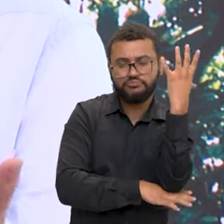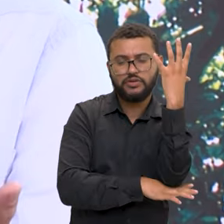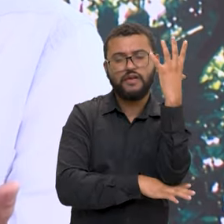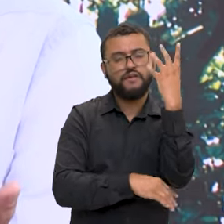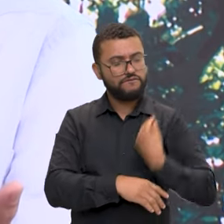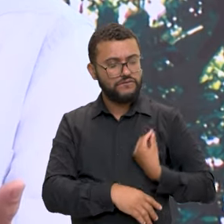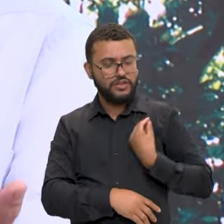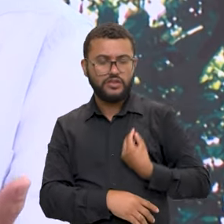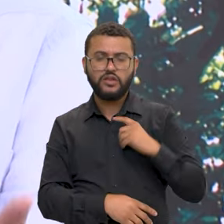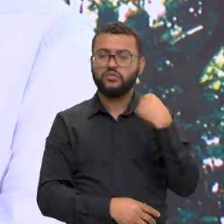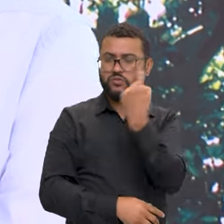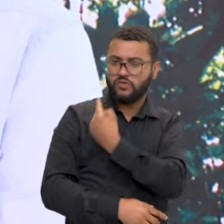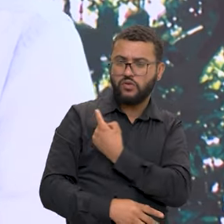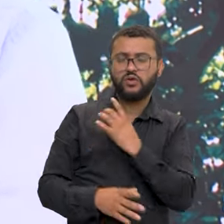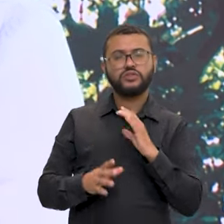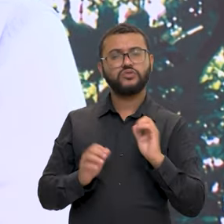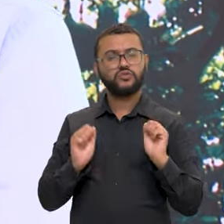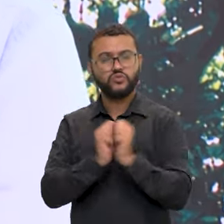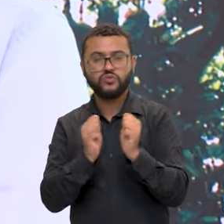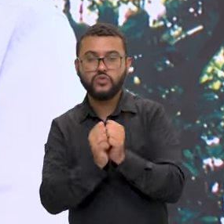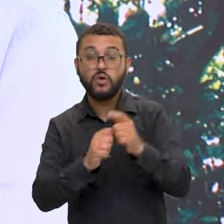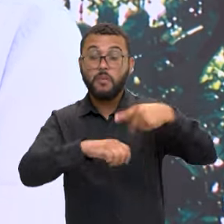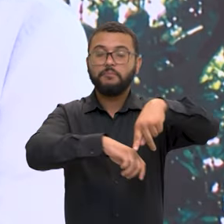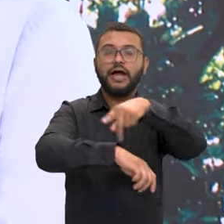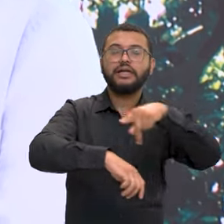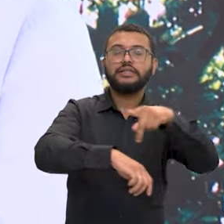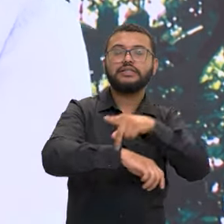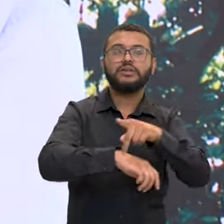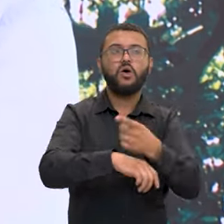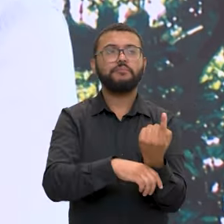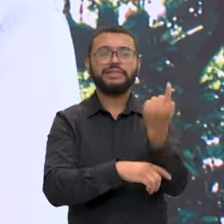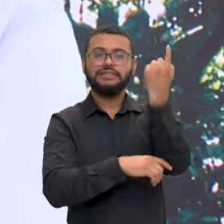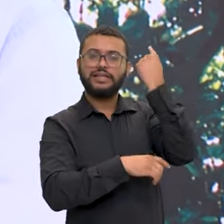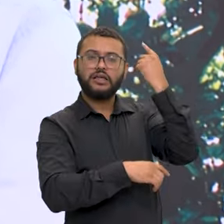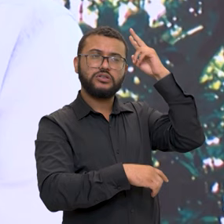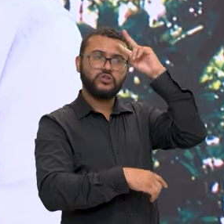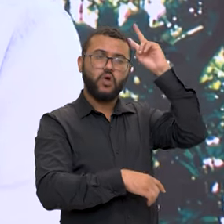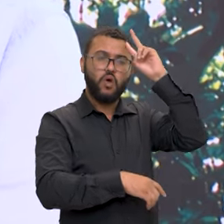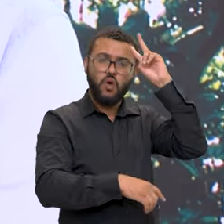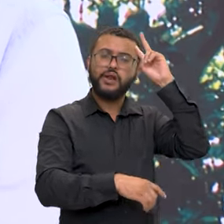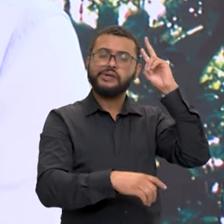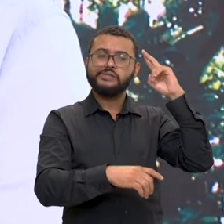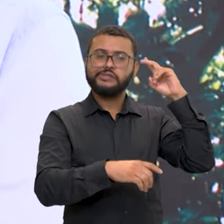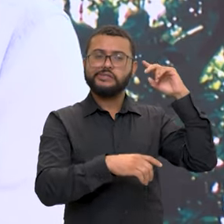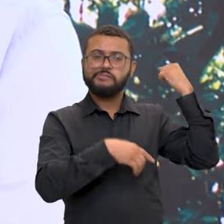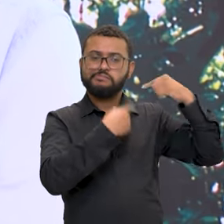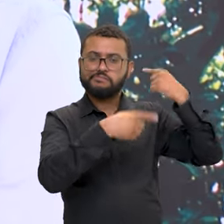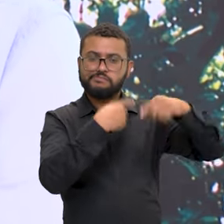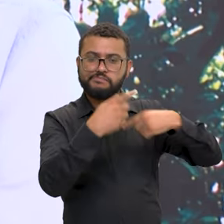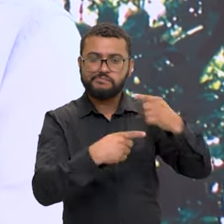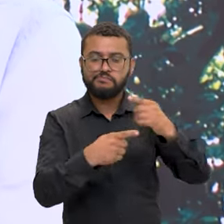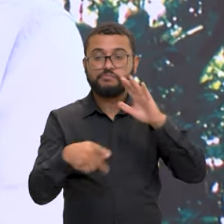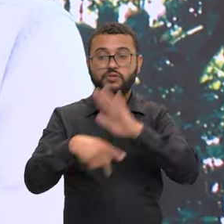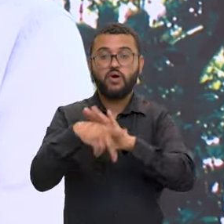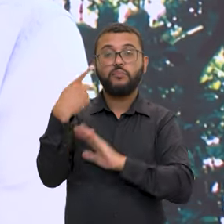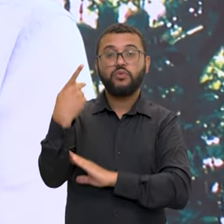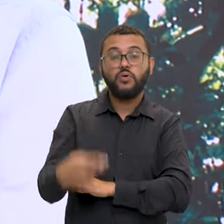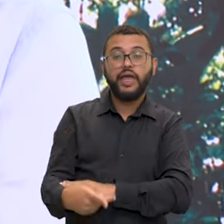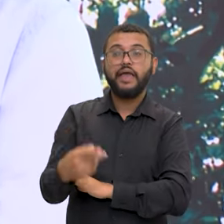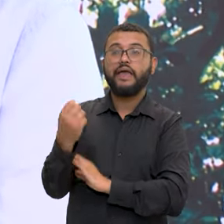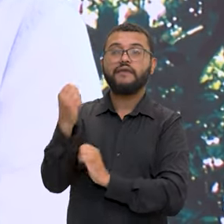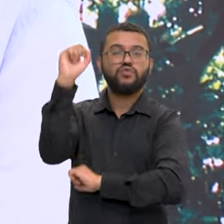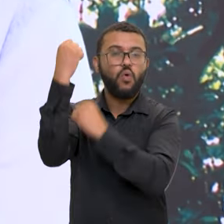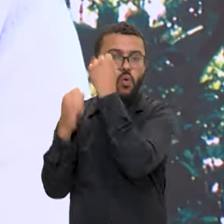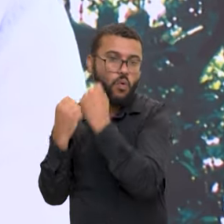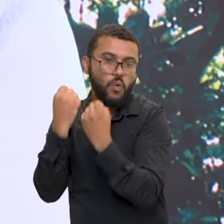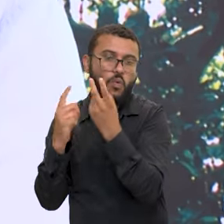fizeram um modelo de desenvolvimento, sobretudo a partir da Revolução Industrial, que predou muitas florestas no